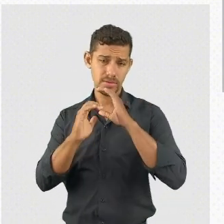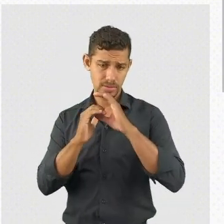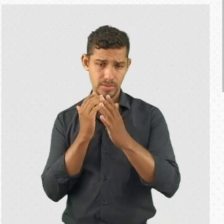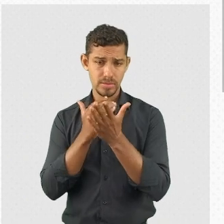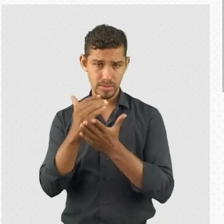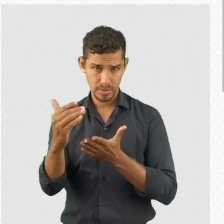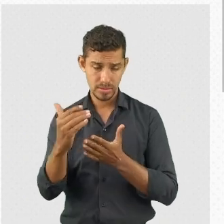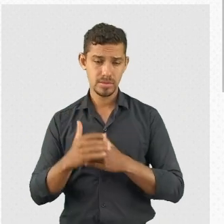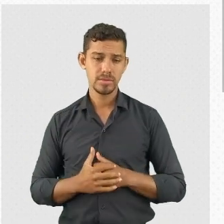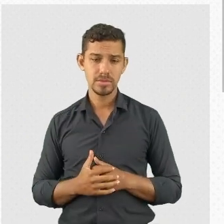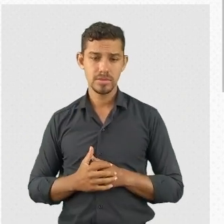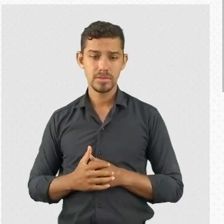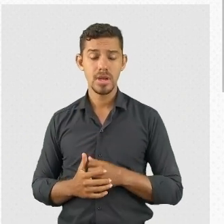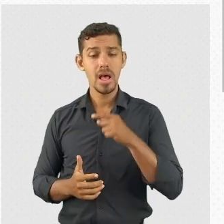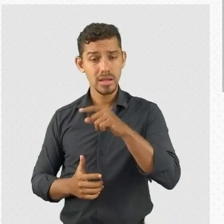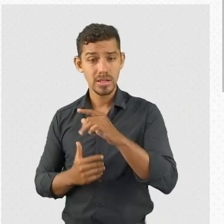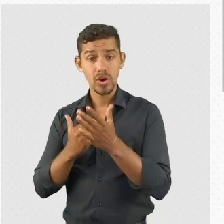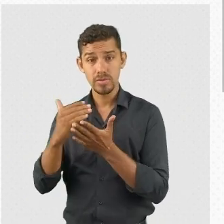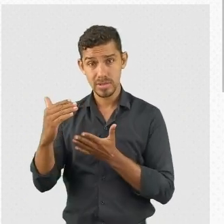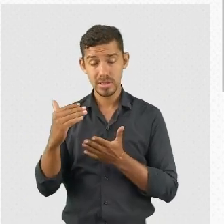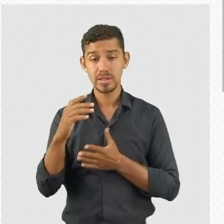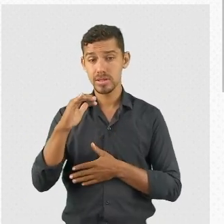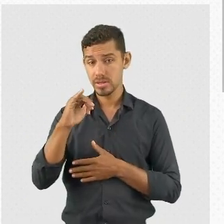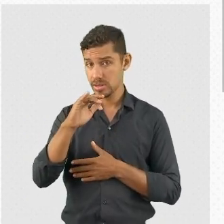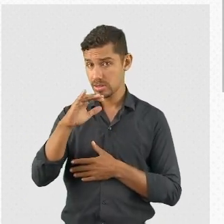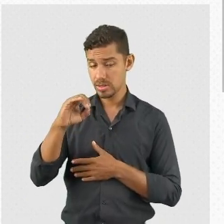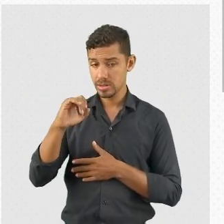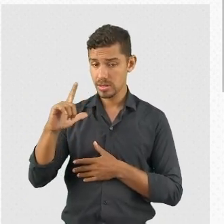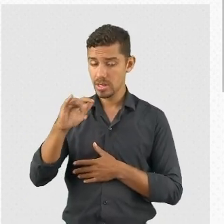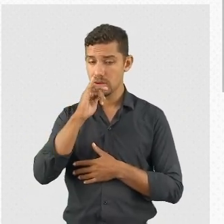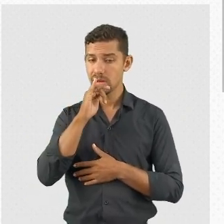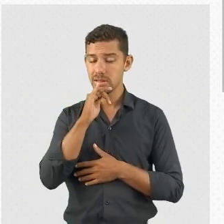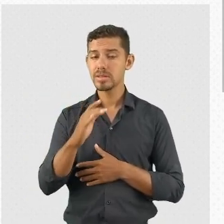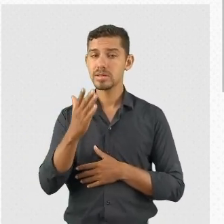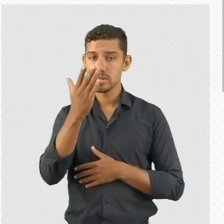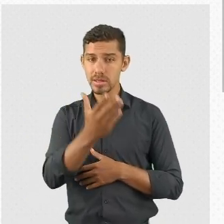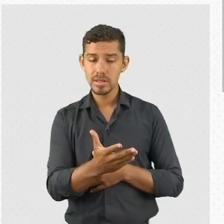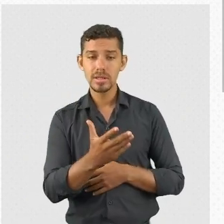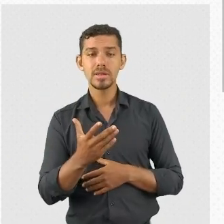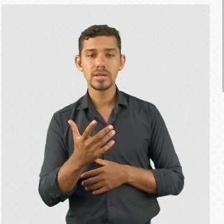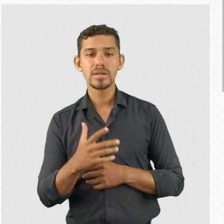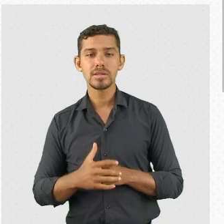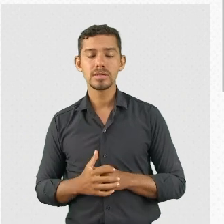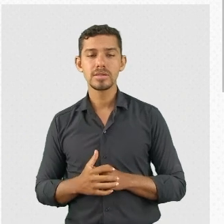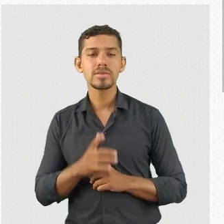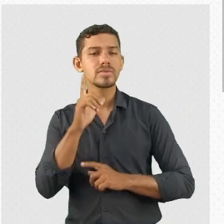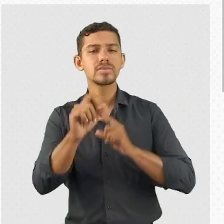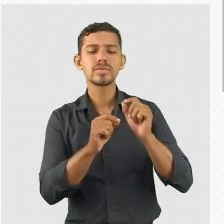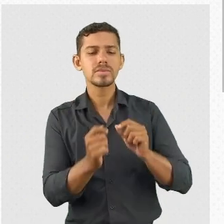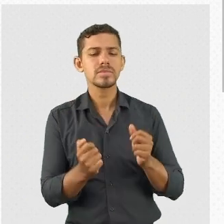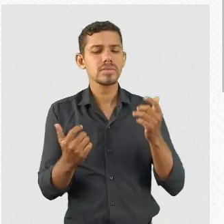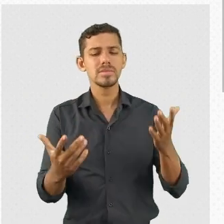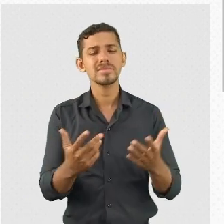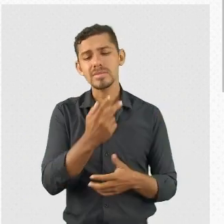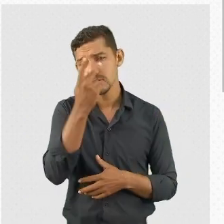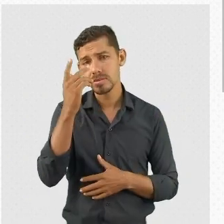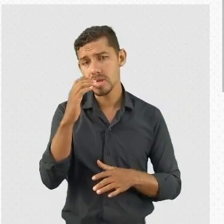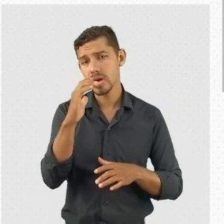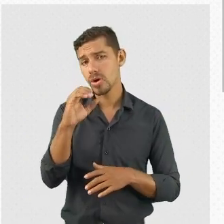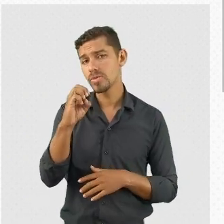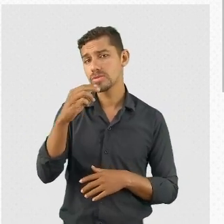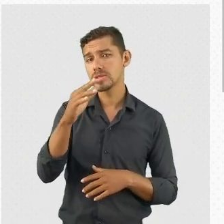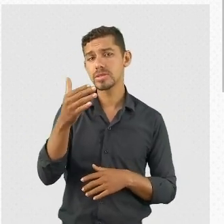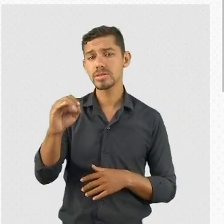inicial. Essa comunicação chega em alguém, que é o receptor, e o que passa por essa comunicação